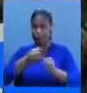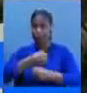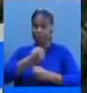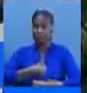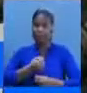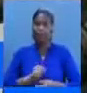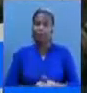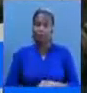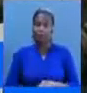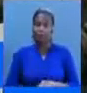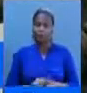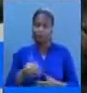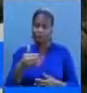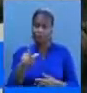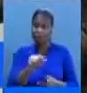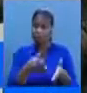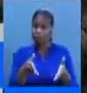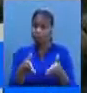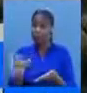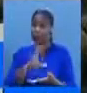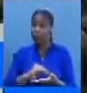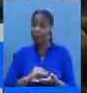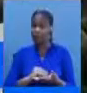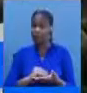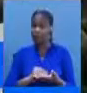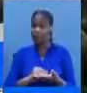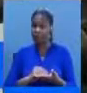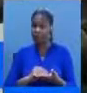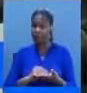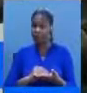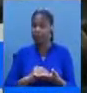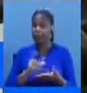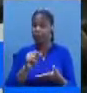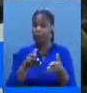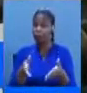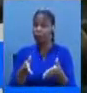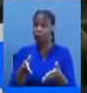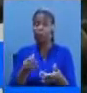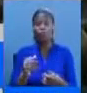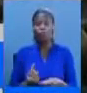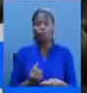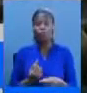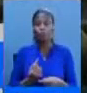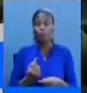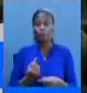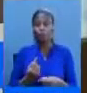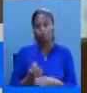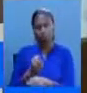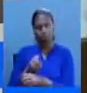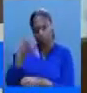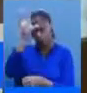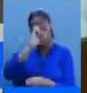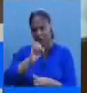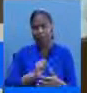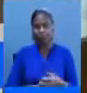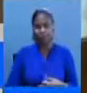Desenvolvimento Sustentável. Vai contribuir, mas não é a conta, vai contribuir sobre o PET do governo.